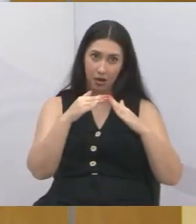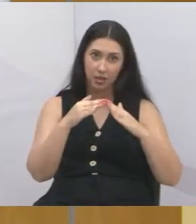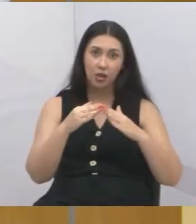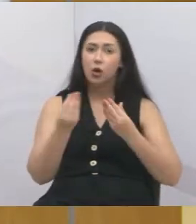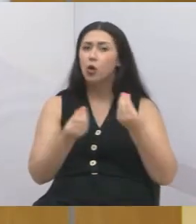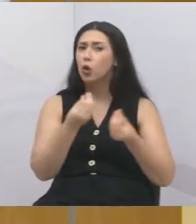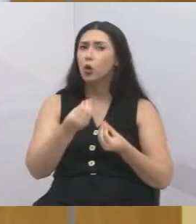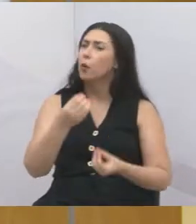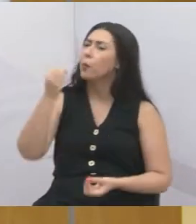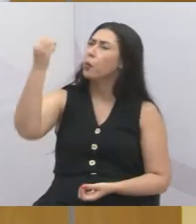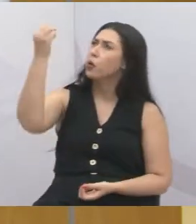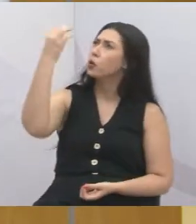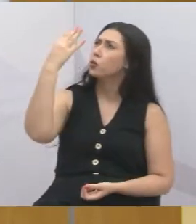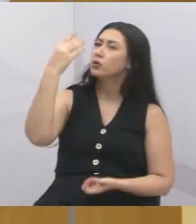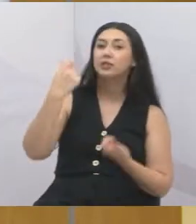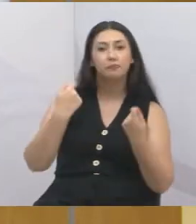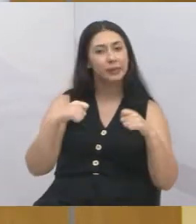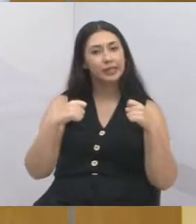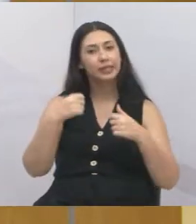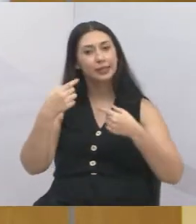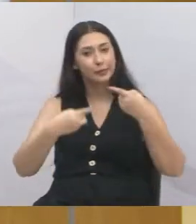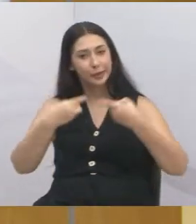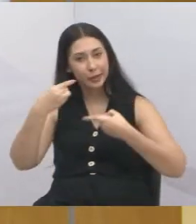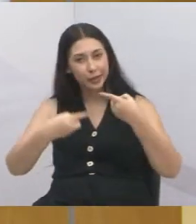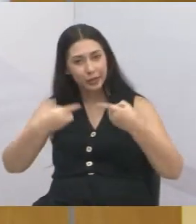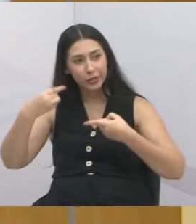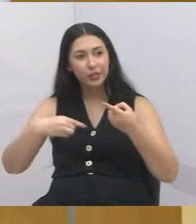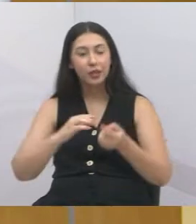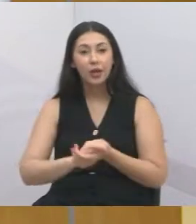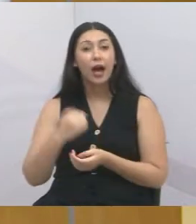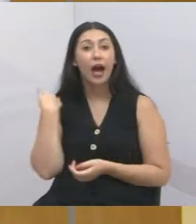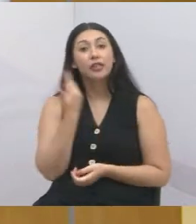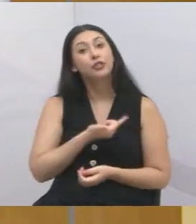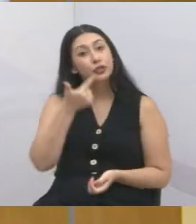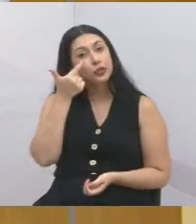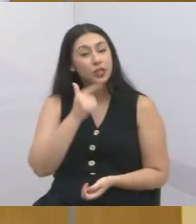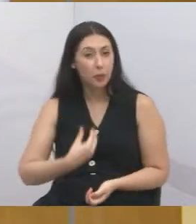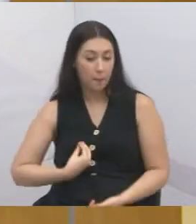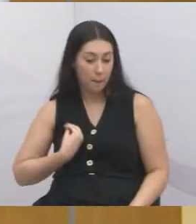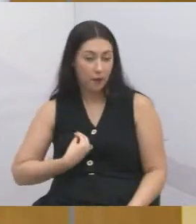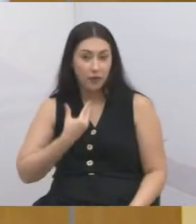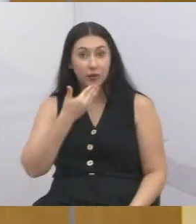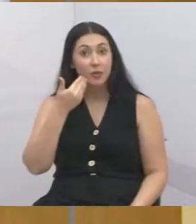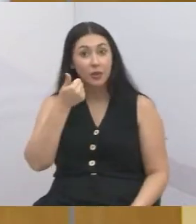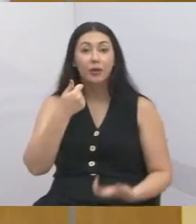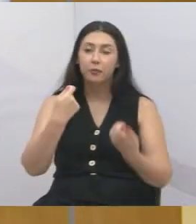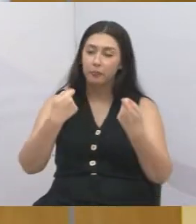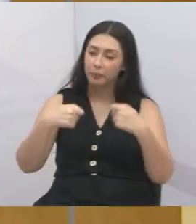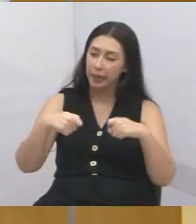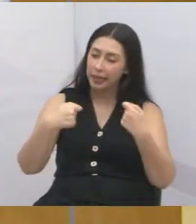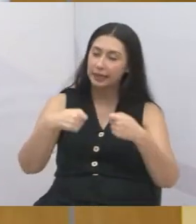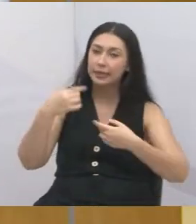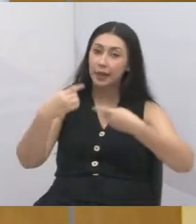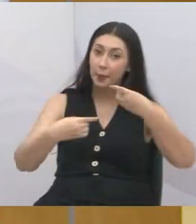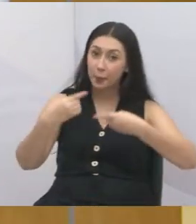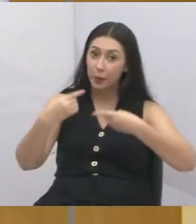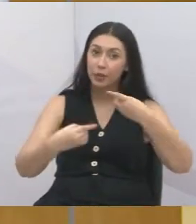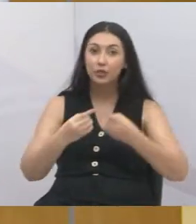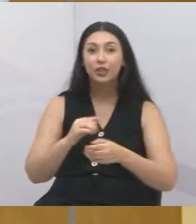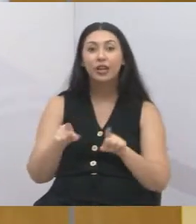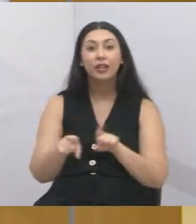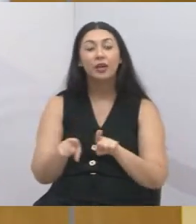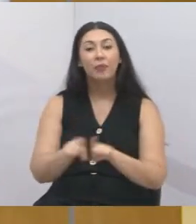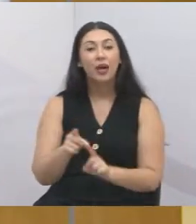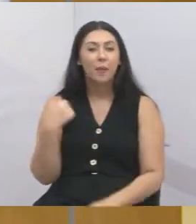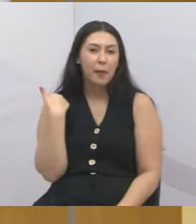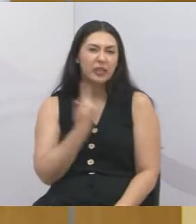luz aqui, dependeu da política. Para a gente ter melhores condições também. E para a gente enfrentar